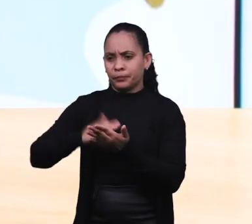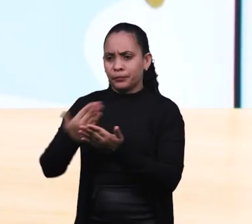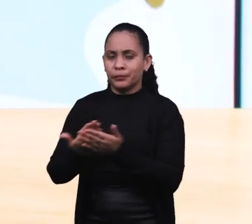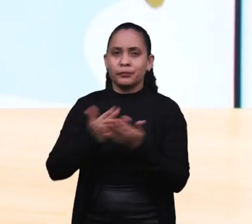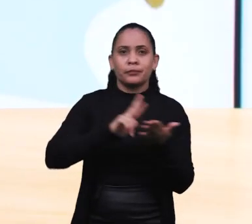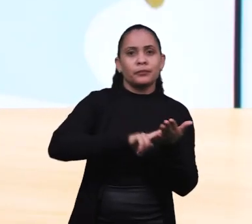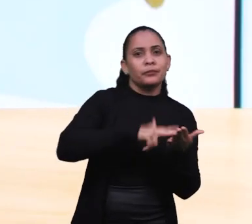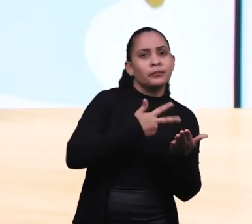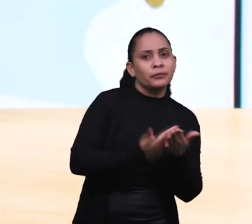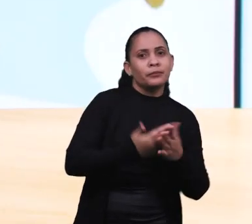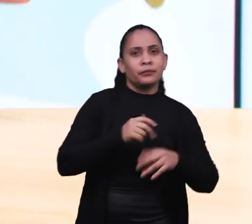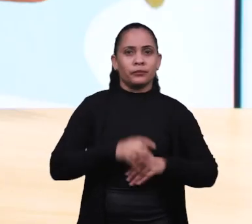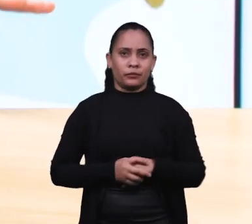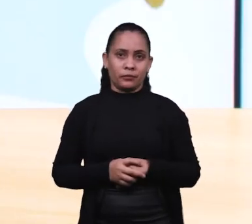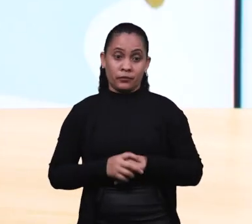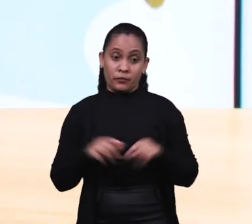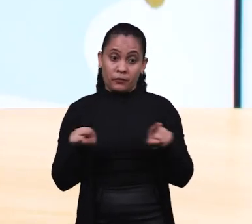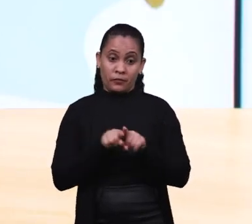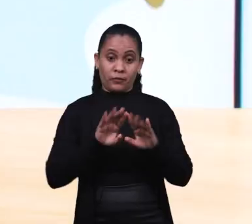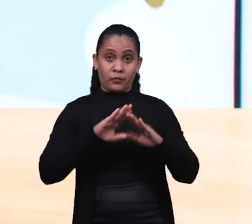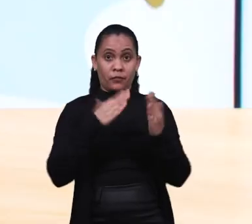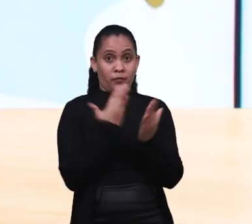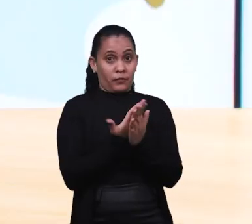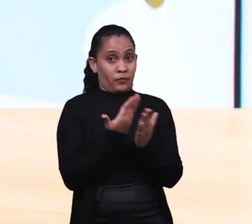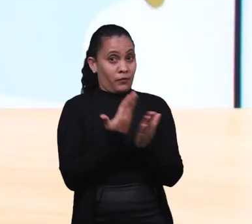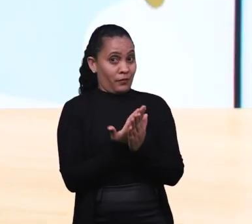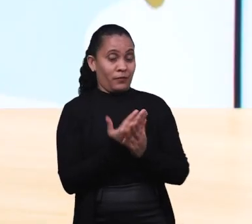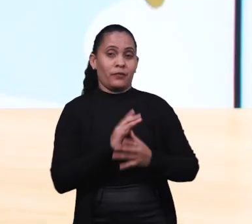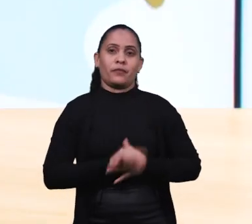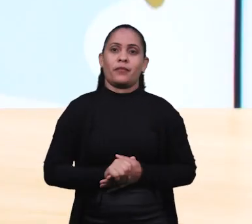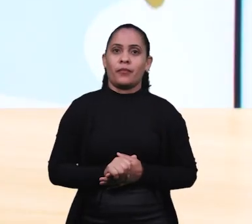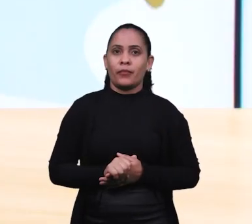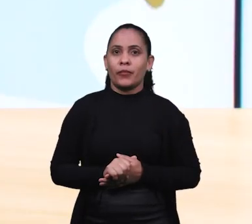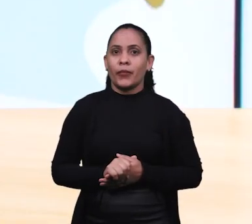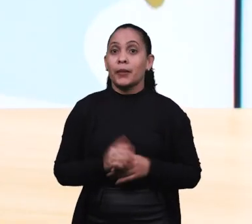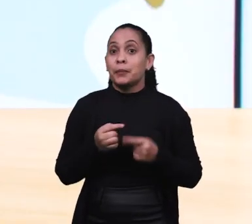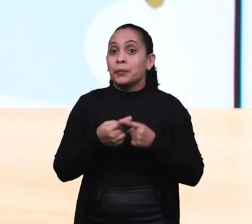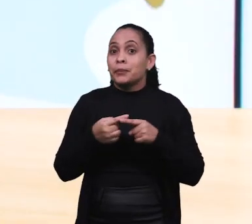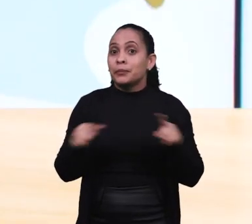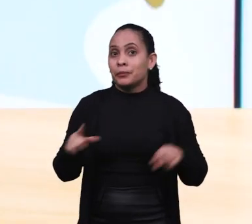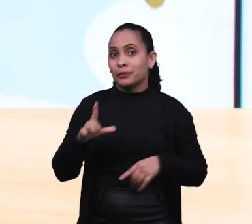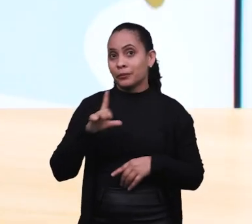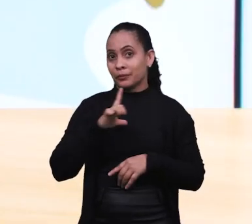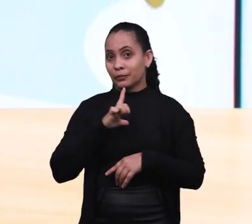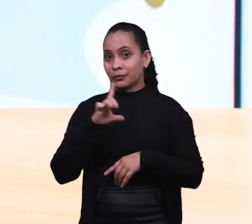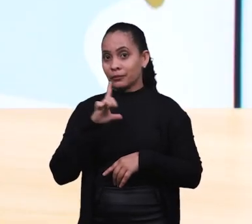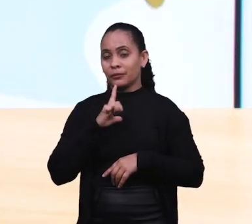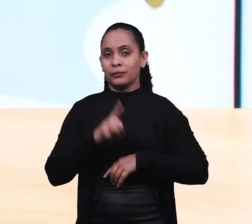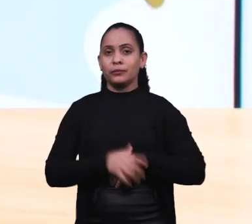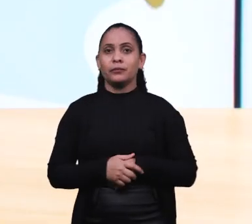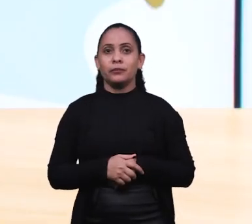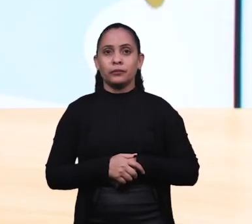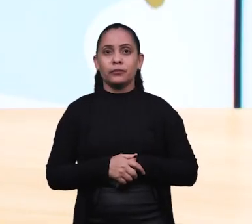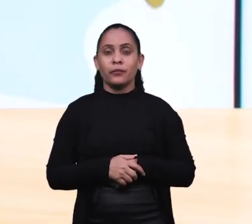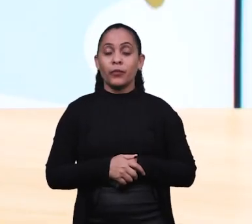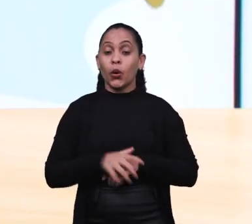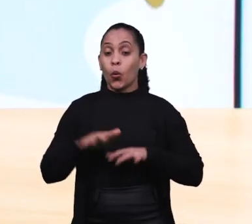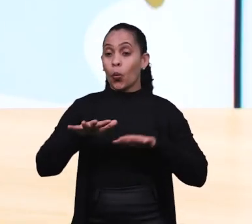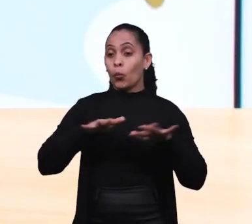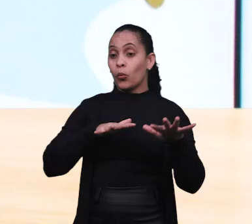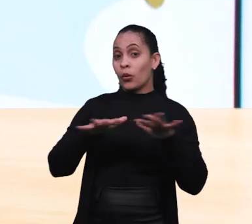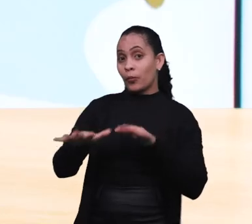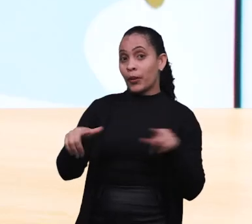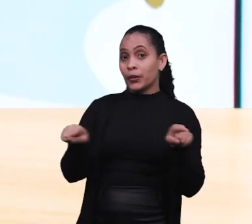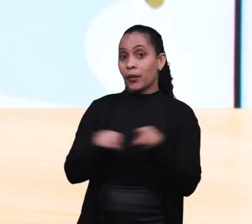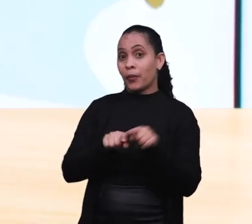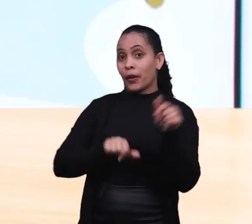interpretação e da tradução? E também nas escolas. Nas escolas, ainda a gente vê um movimento, mas estamos vendo uma